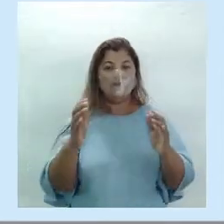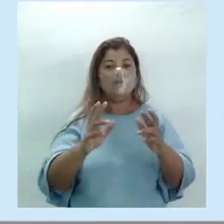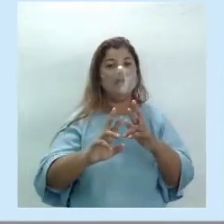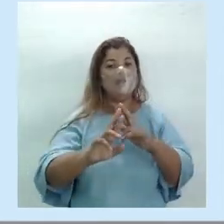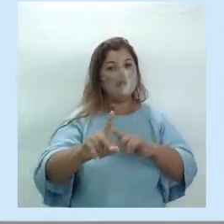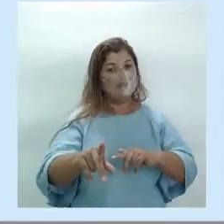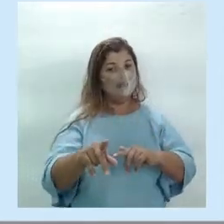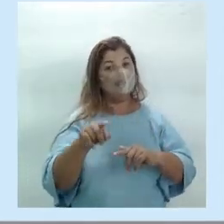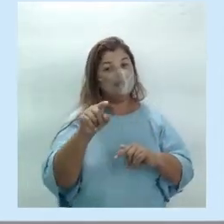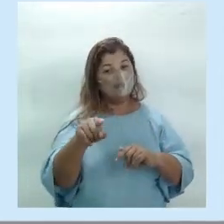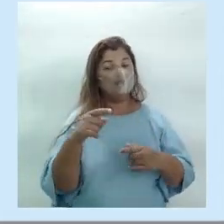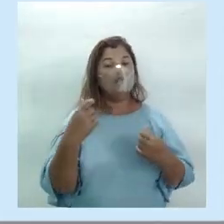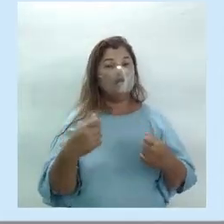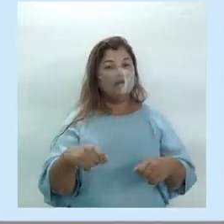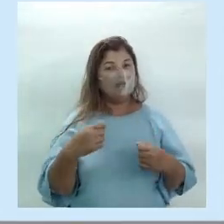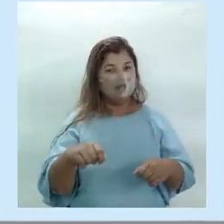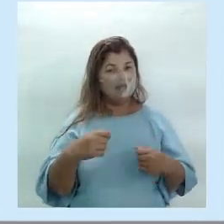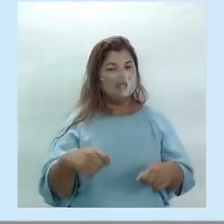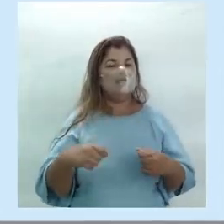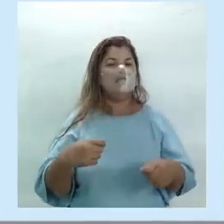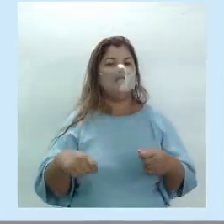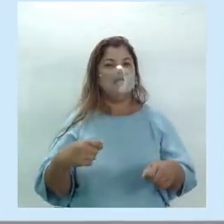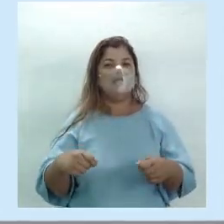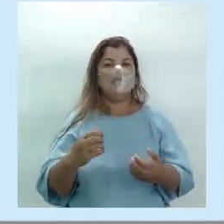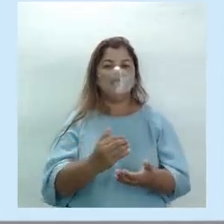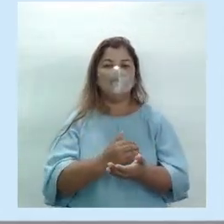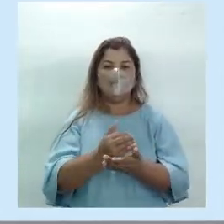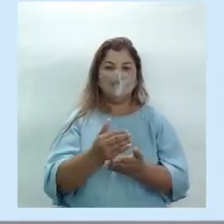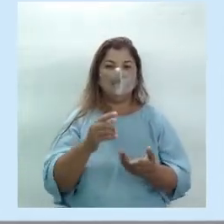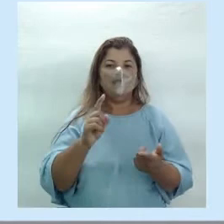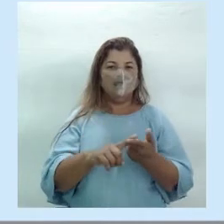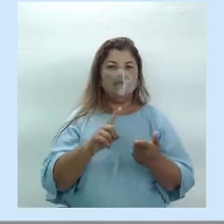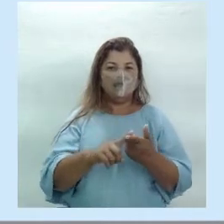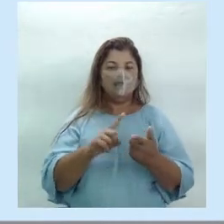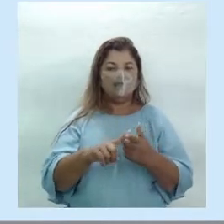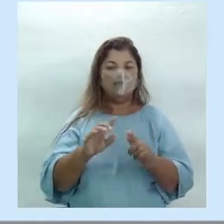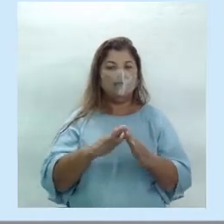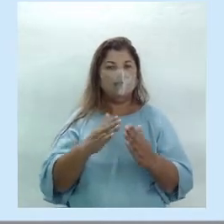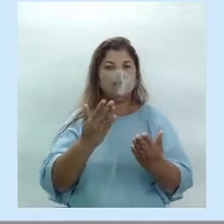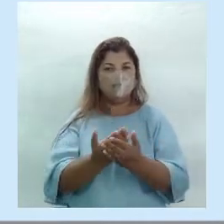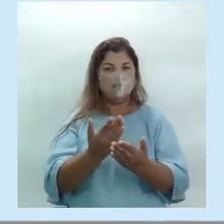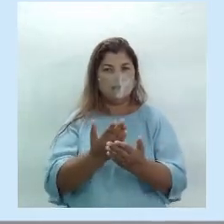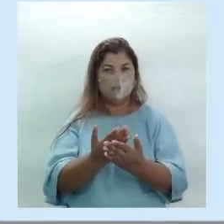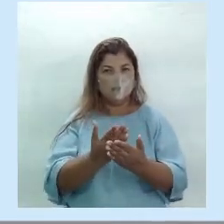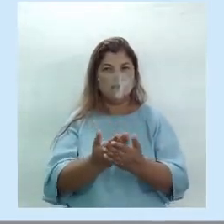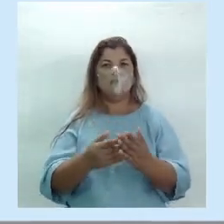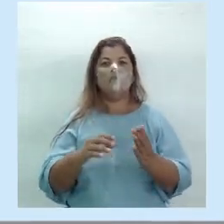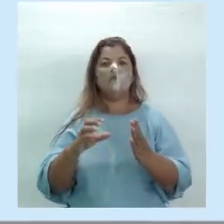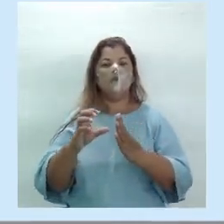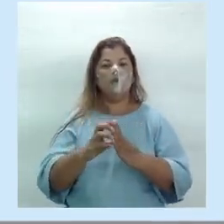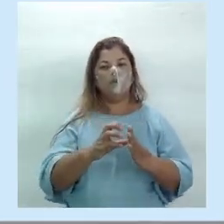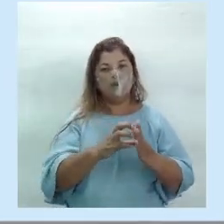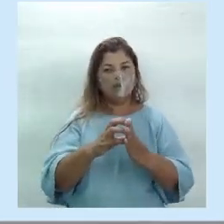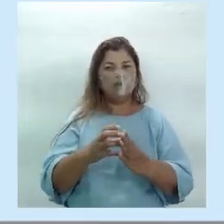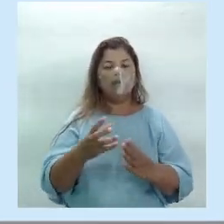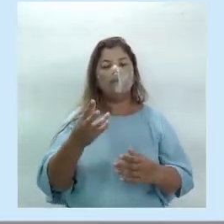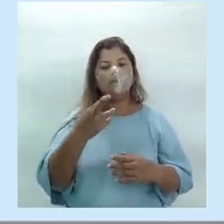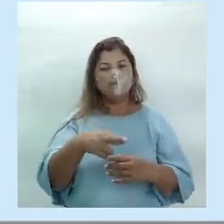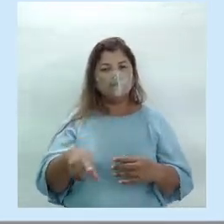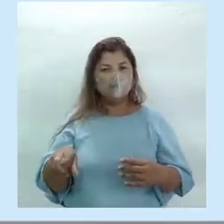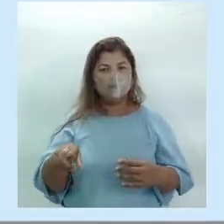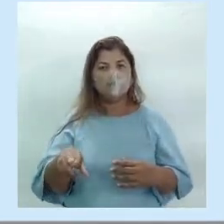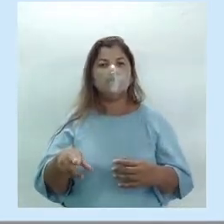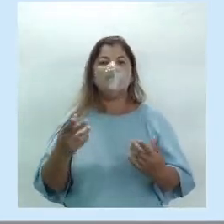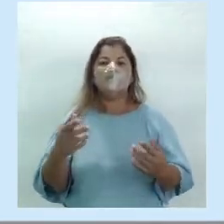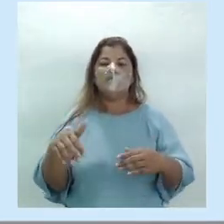ao diferente. E esse respeito ao diferente, você, estudante, deve iniciar também em sua escola,